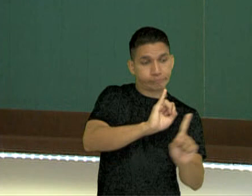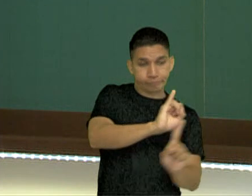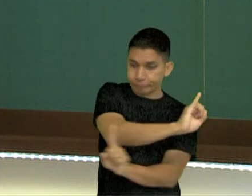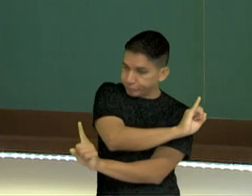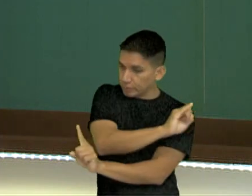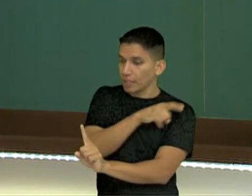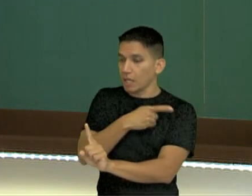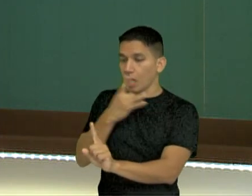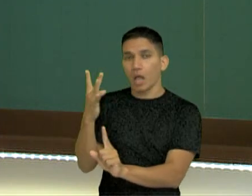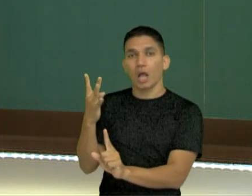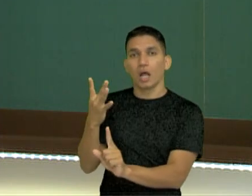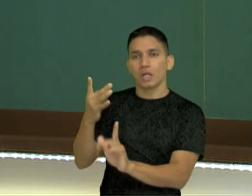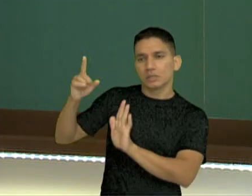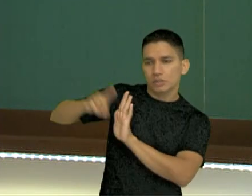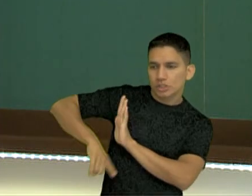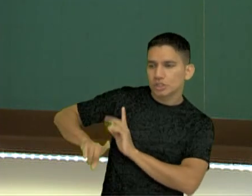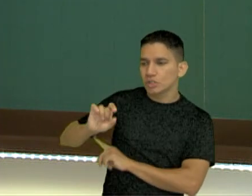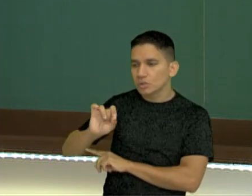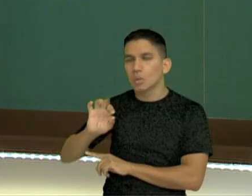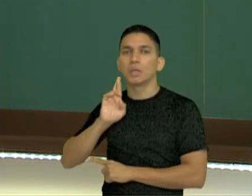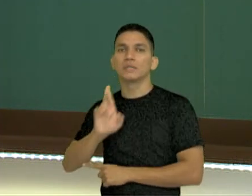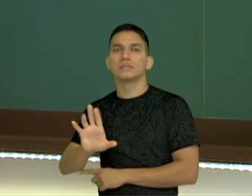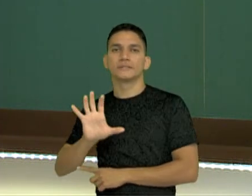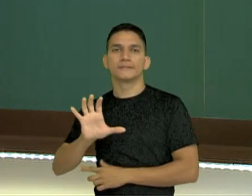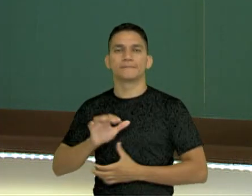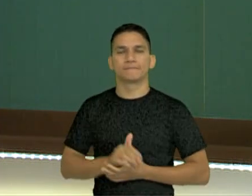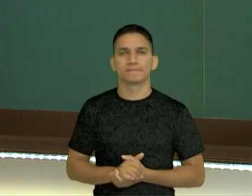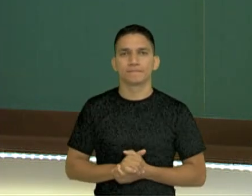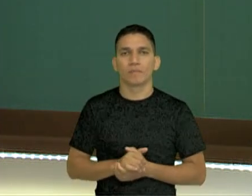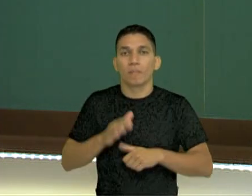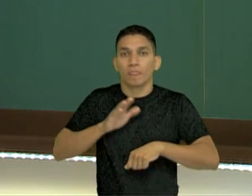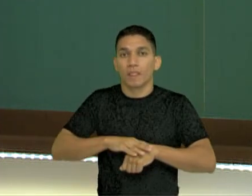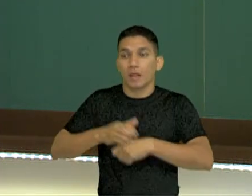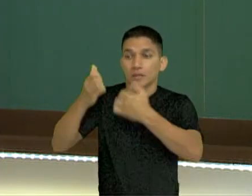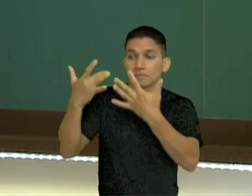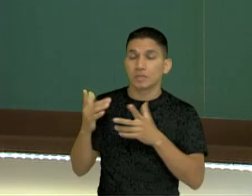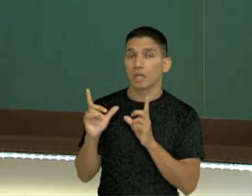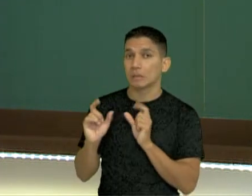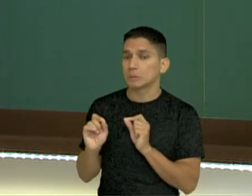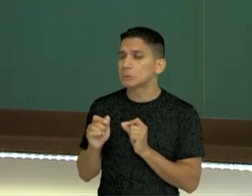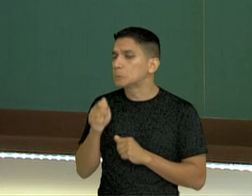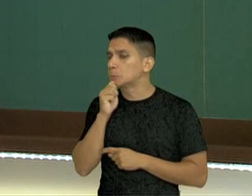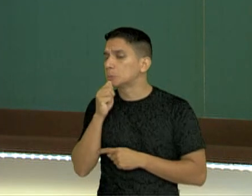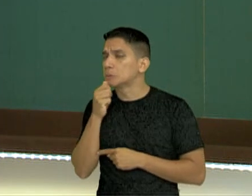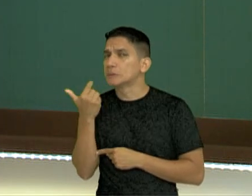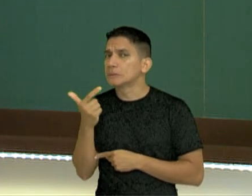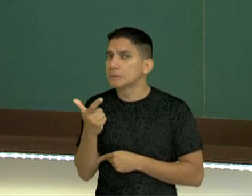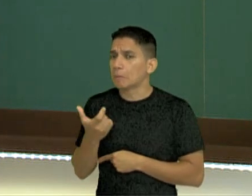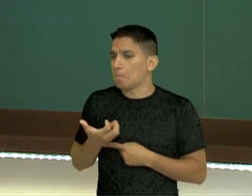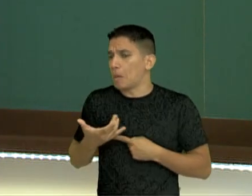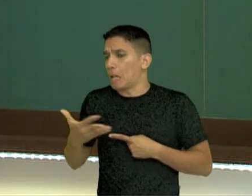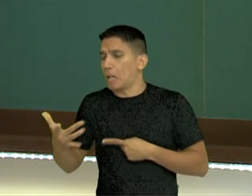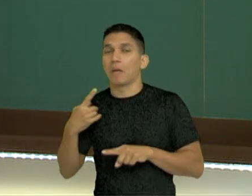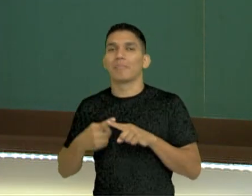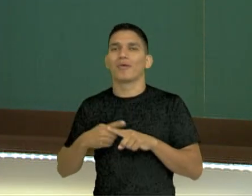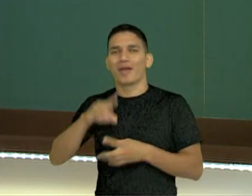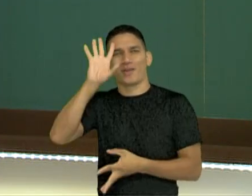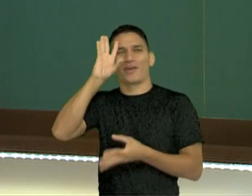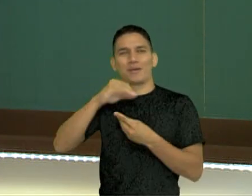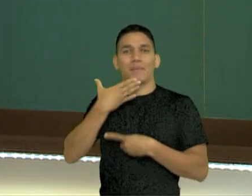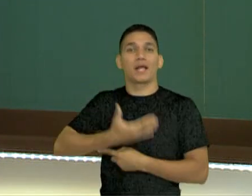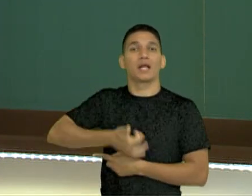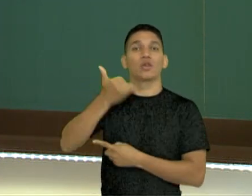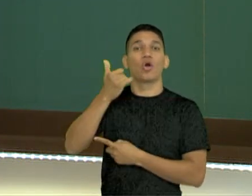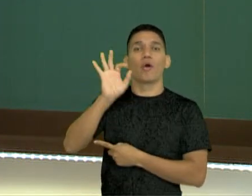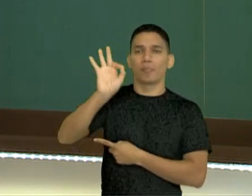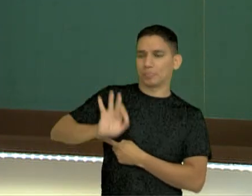1 subtraindo, encontramos esse valor. Esse valor não nos diz muita coisa, a gente está muito mais acostumado a compreender aquilo